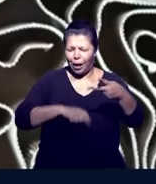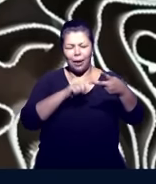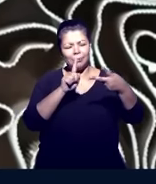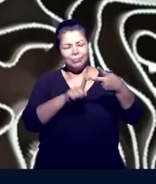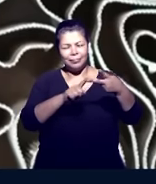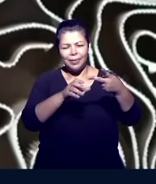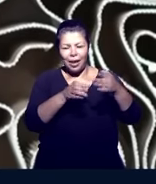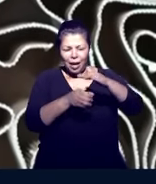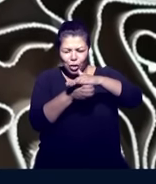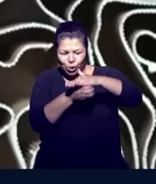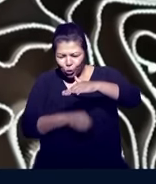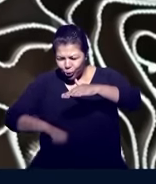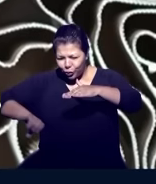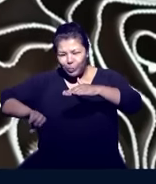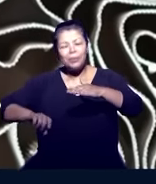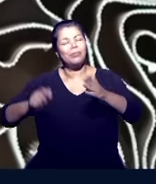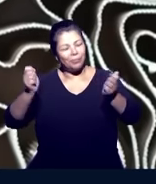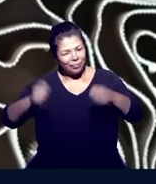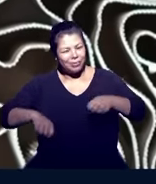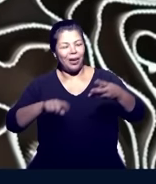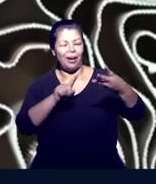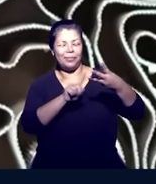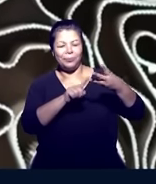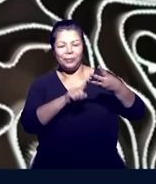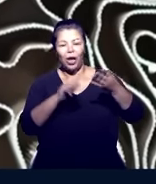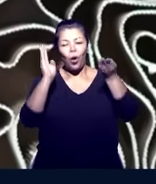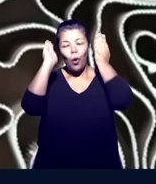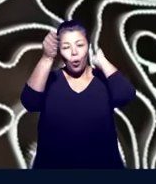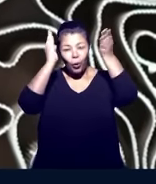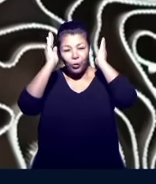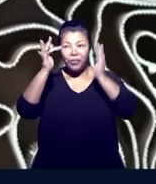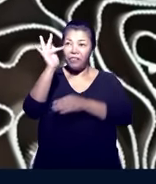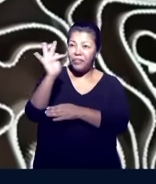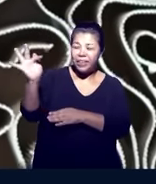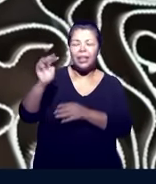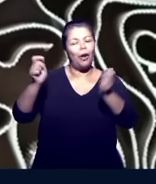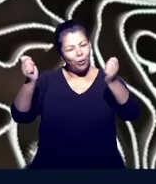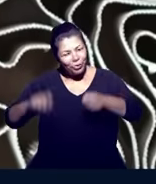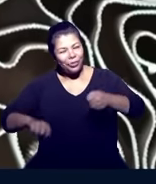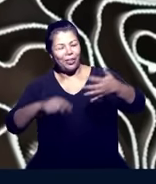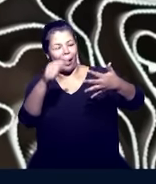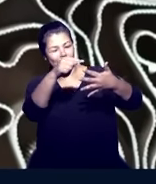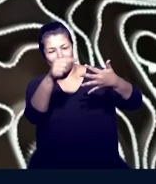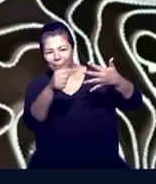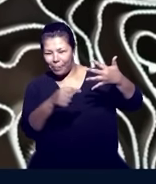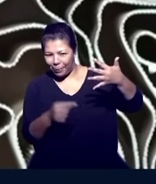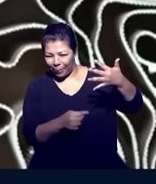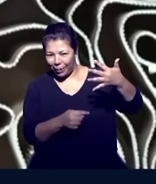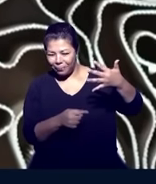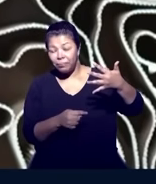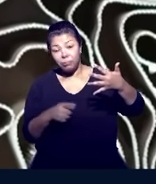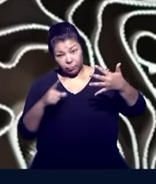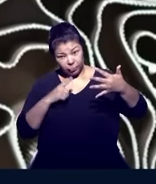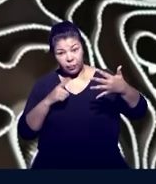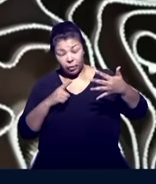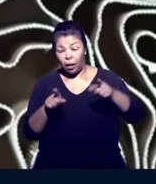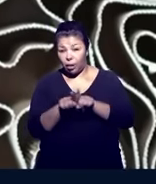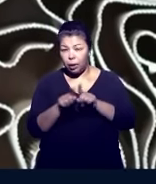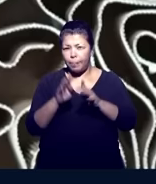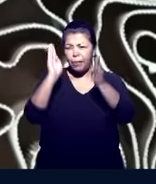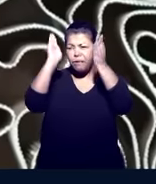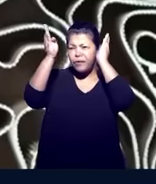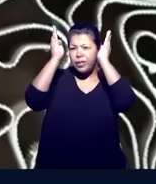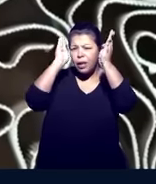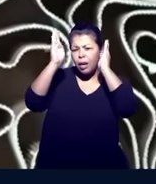para fazer 10 concessões de rodovias federais no próximo ano a média de concessões de rodovias federais nos últimos 25 anos foi no máximo